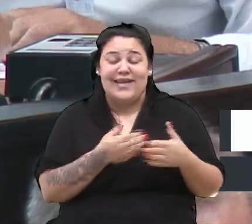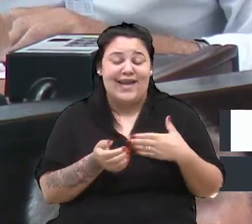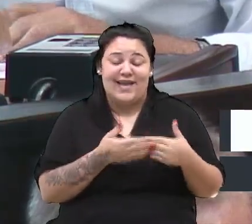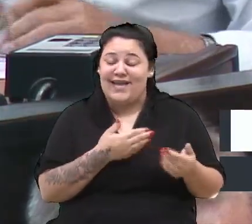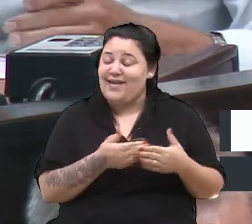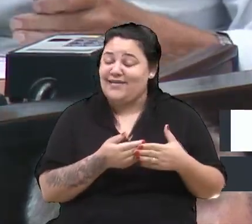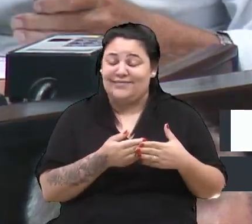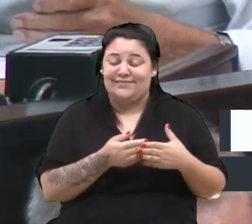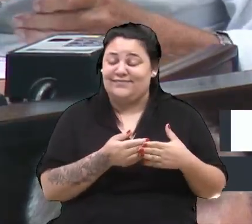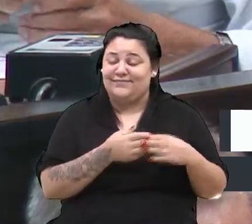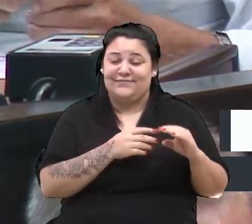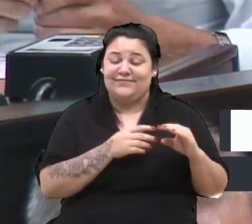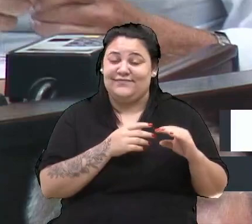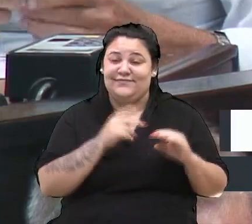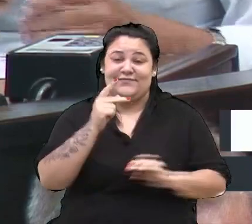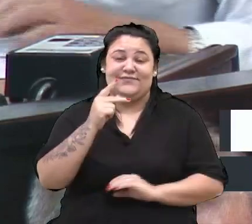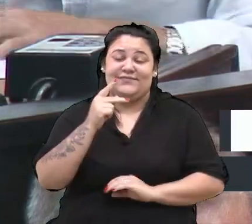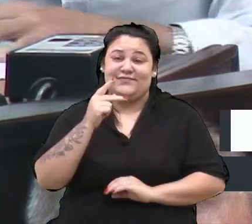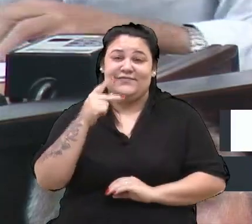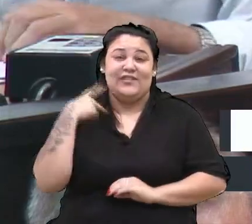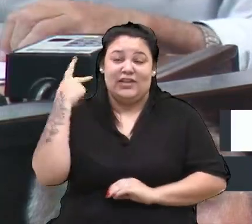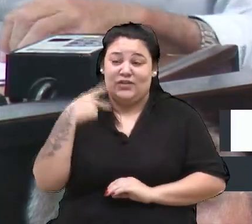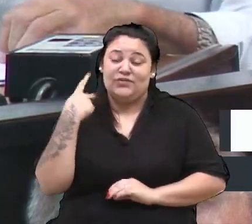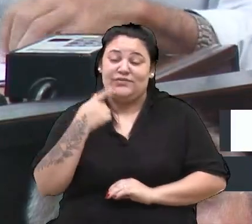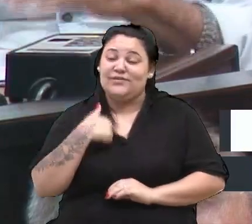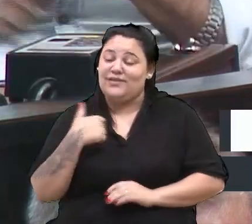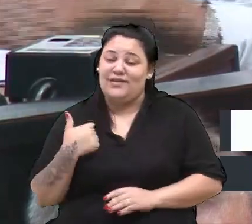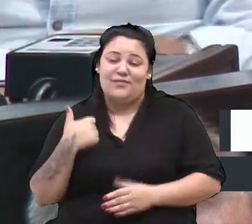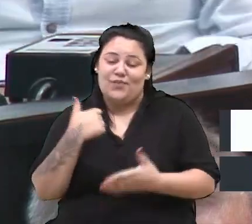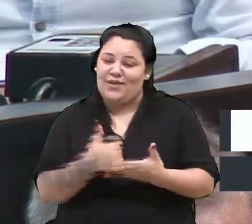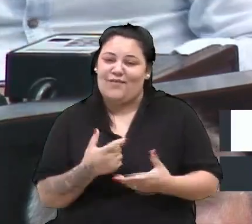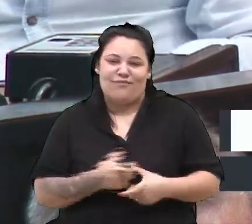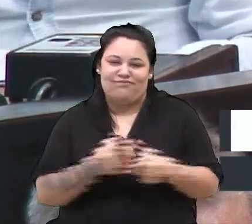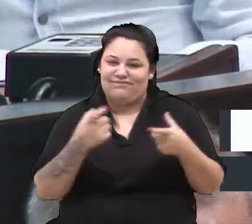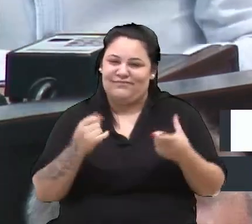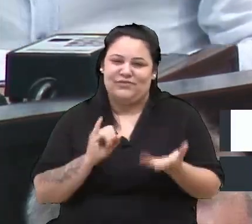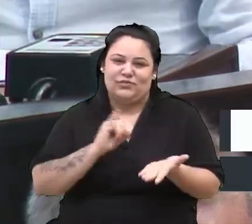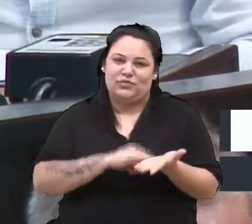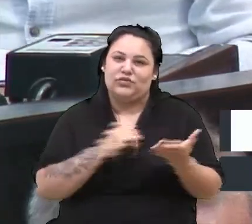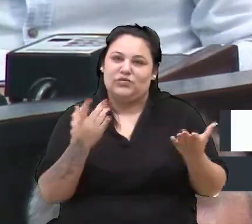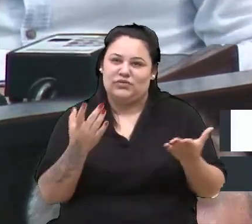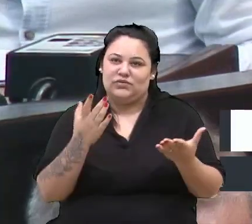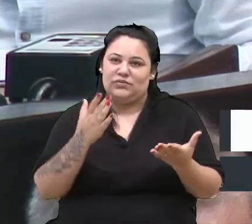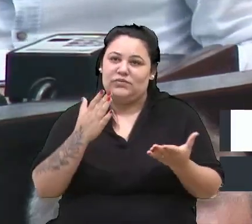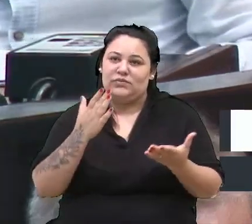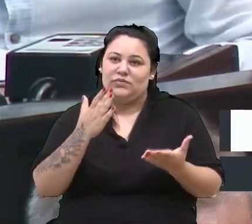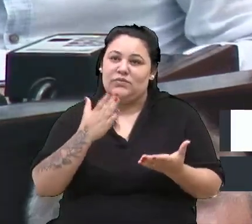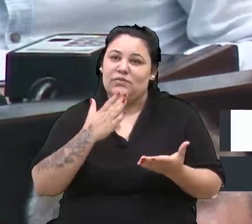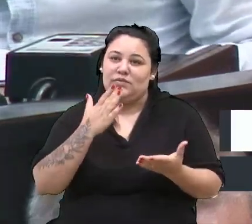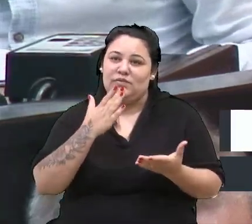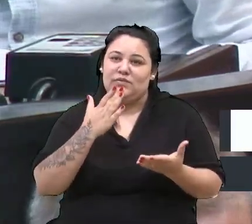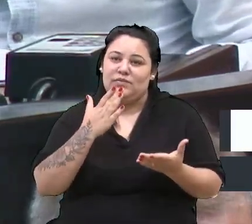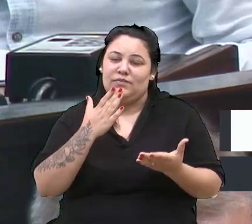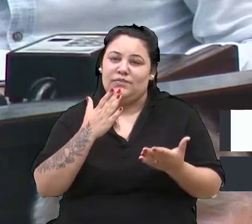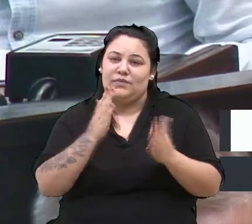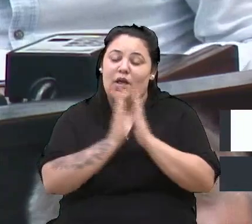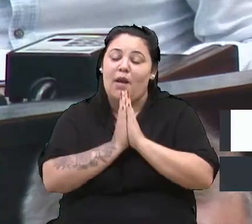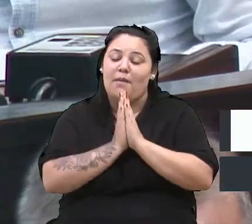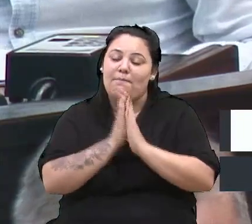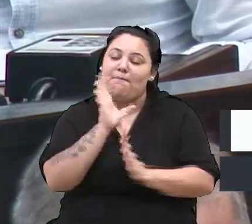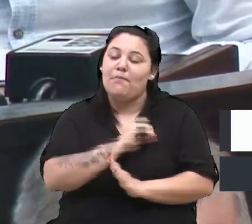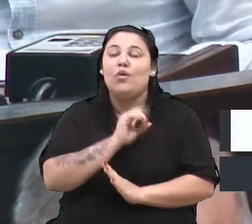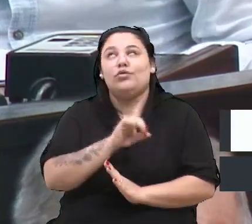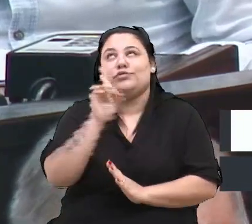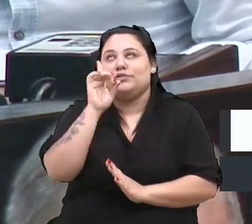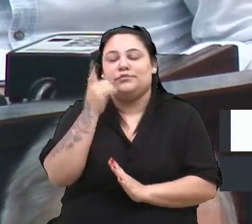legisladores, seríamos favoráveis ao aumento de impostos. Pelo amor de Deus, isso aí não tem nem como fazer comparação. E o que